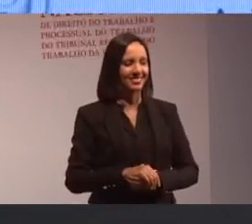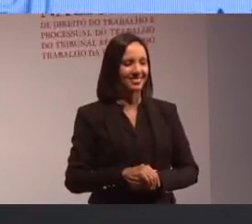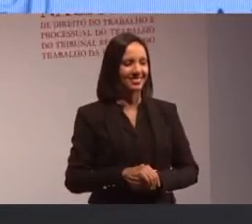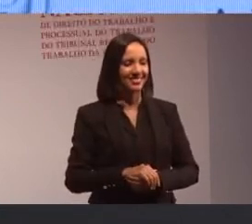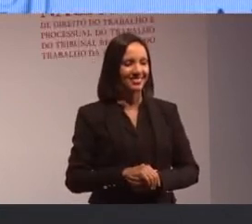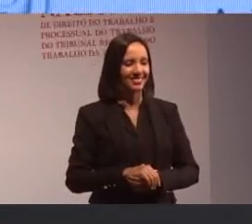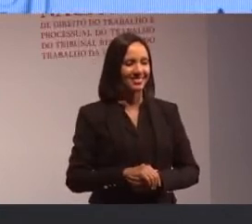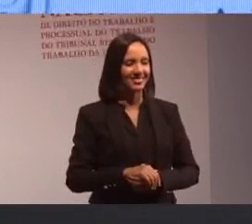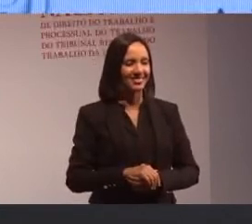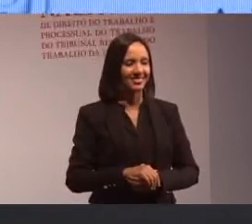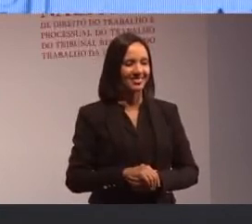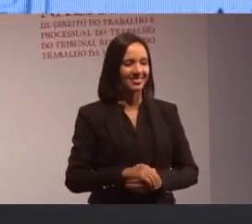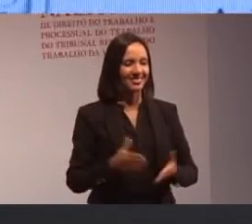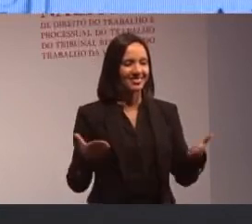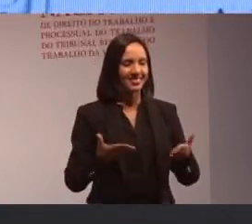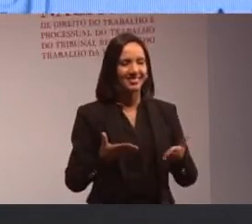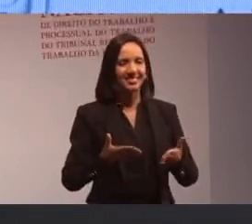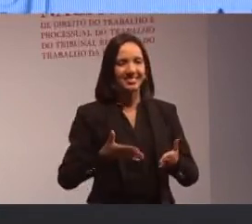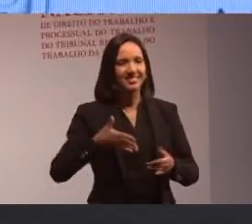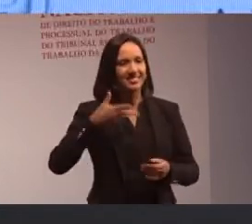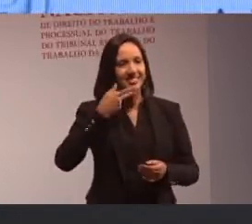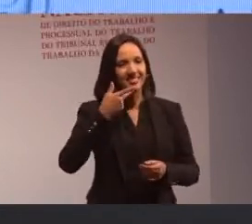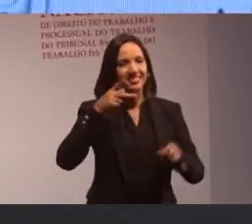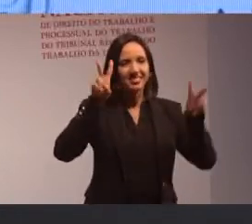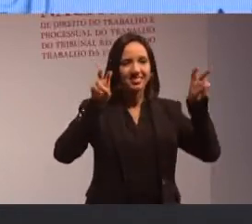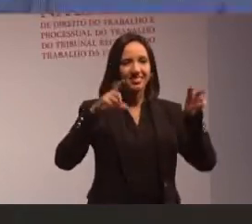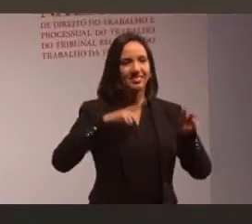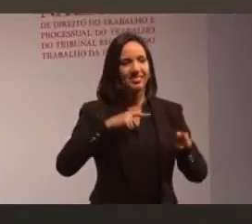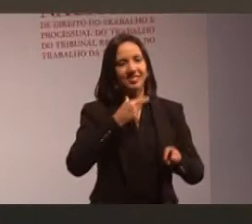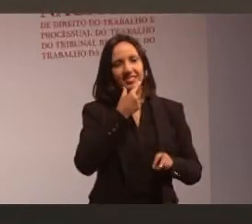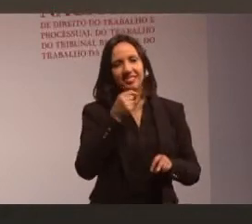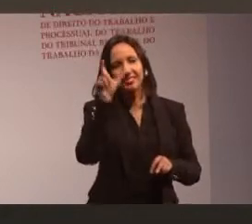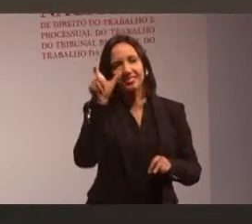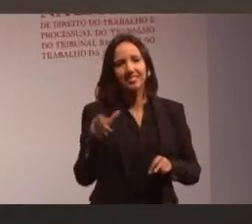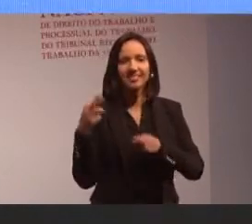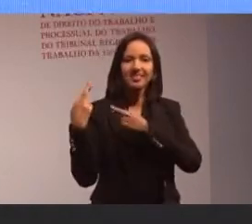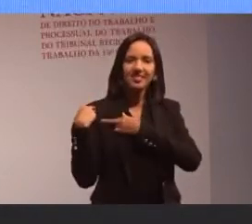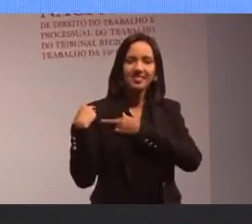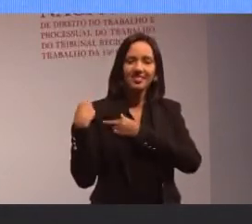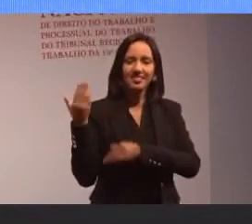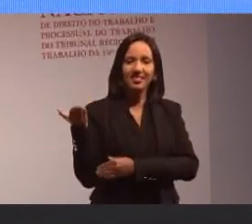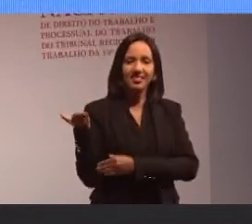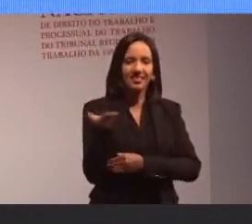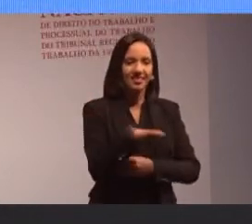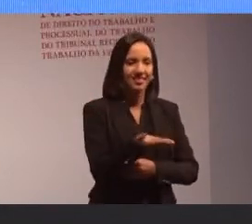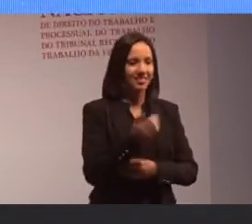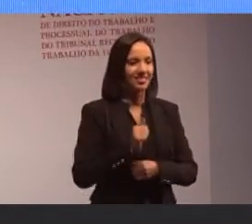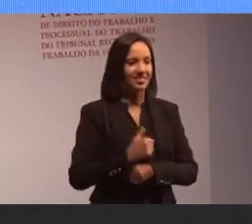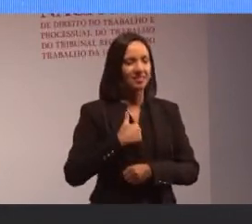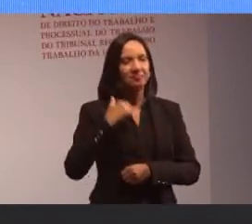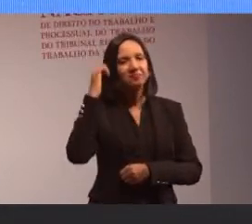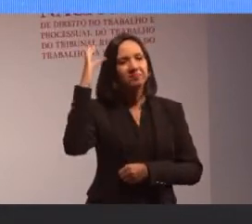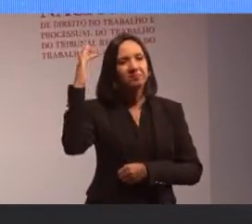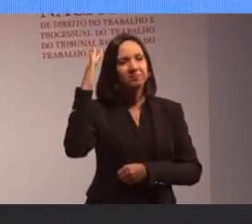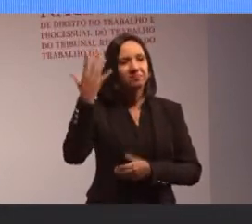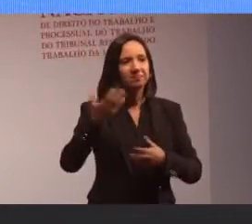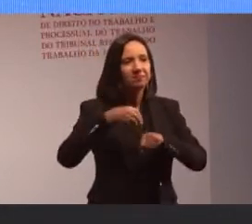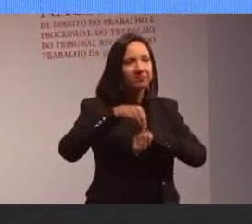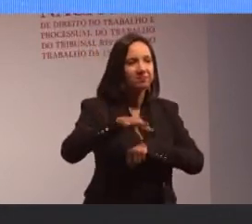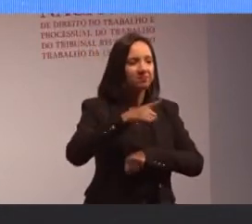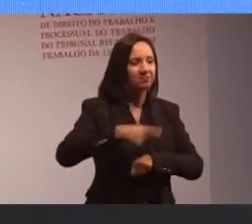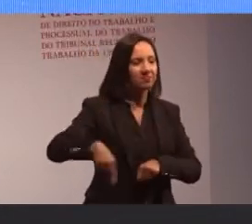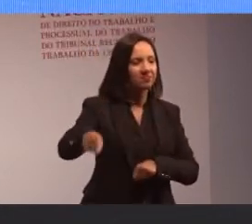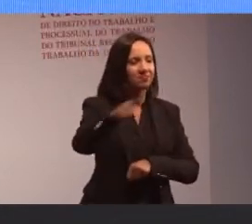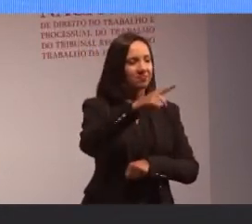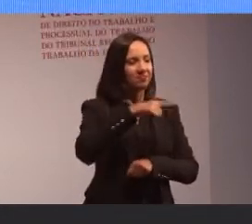Quando a doutora estava falando sobre o rapaz da entrega, eu fiz aqui uma reflexão que quero